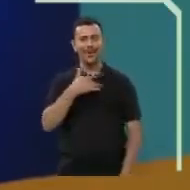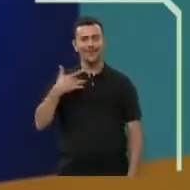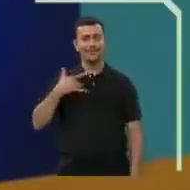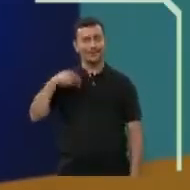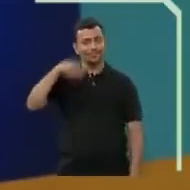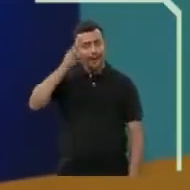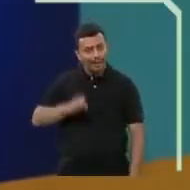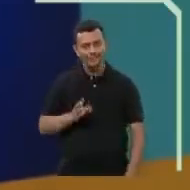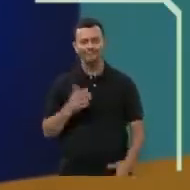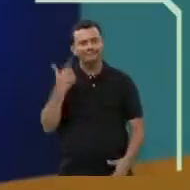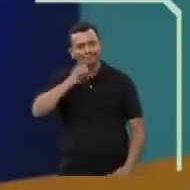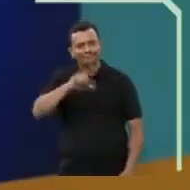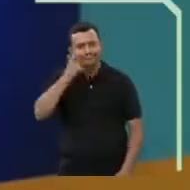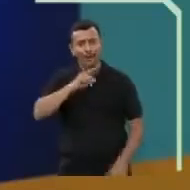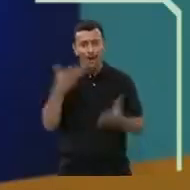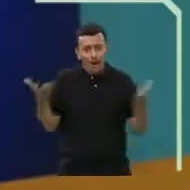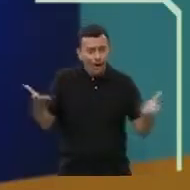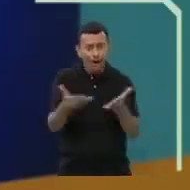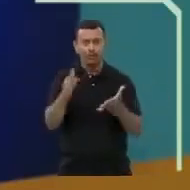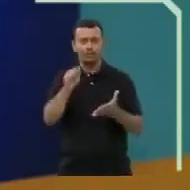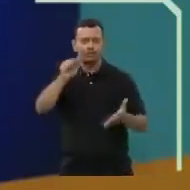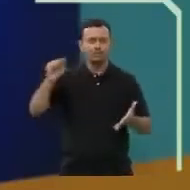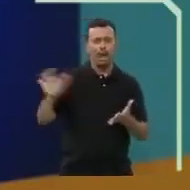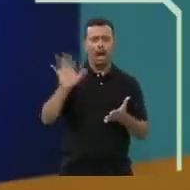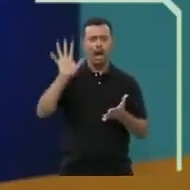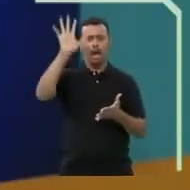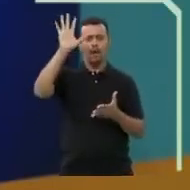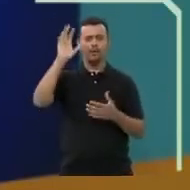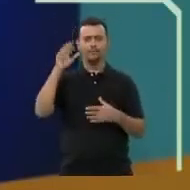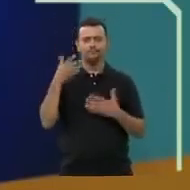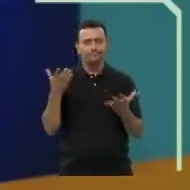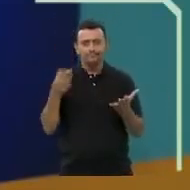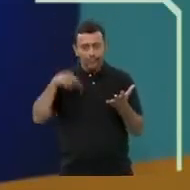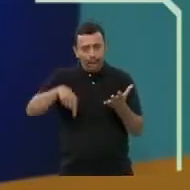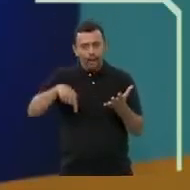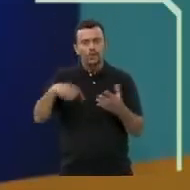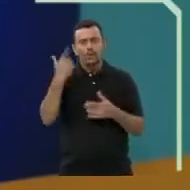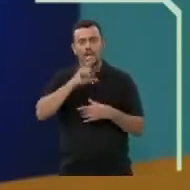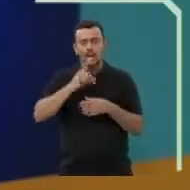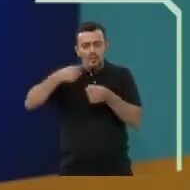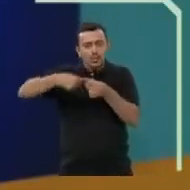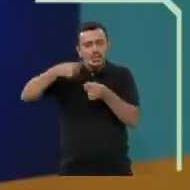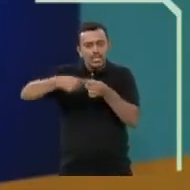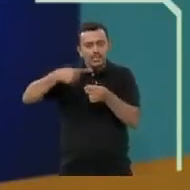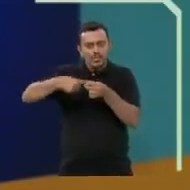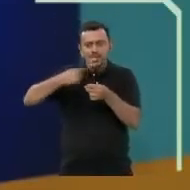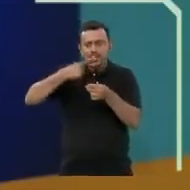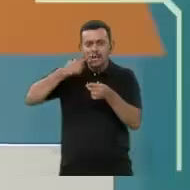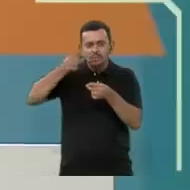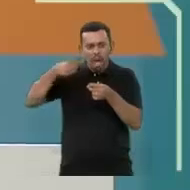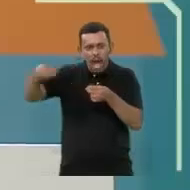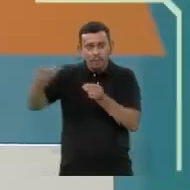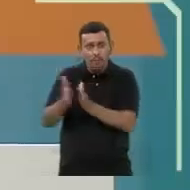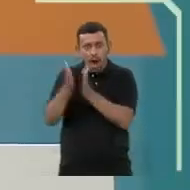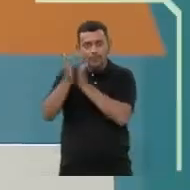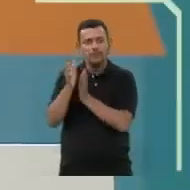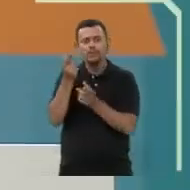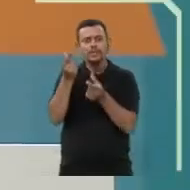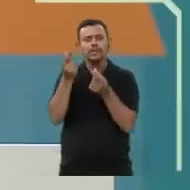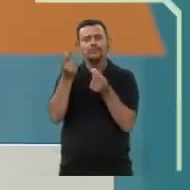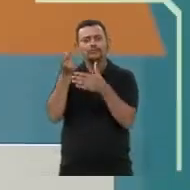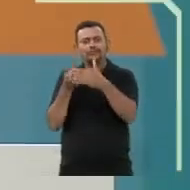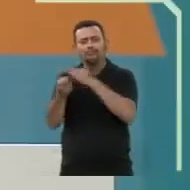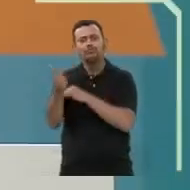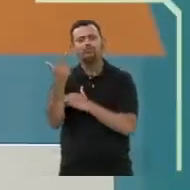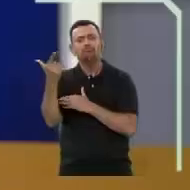são muito complexas, muito caras, e elas não estão disponíveis para especialmente os municípios mais pobres. Como você pensa em resolver isso? Um minuto